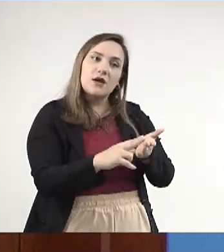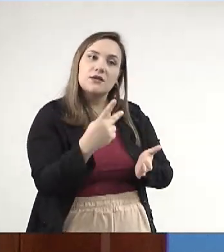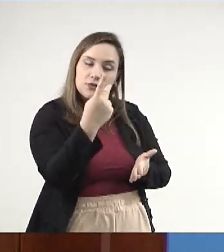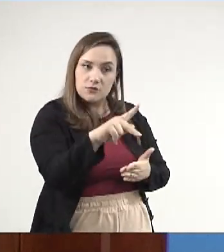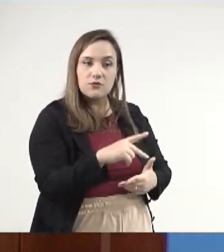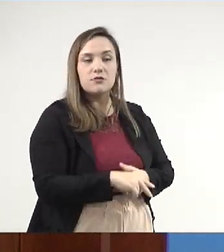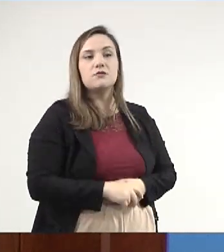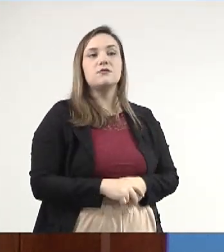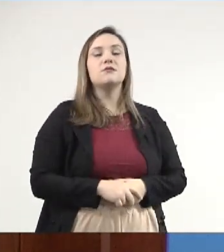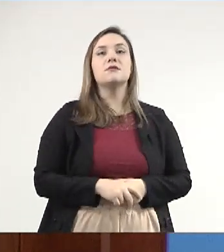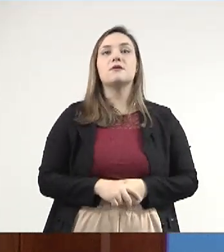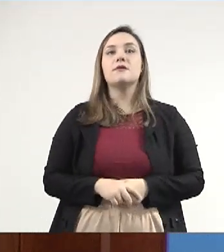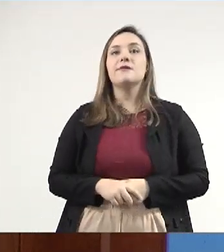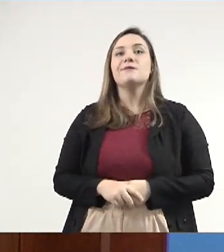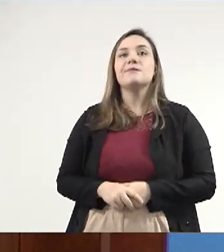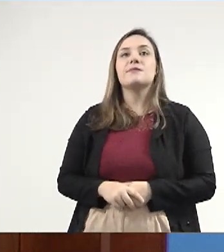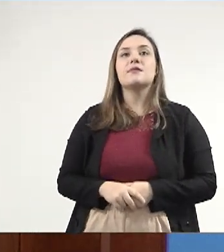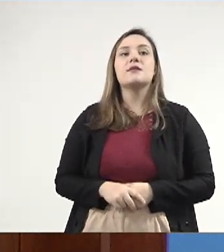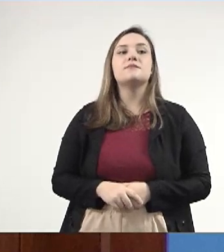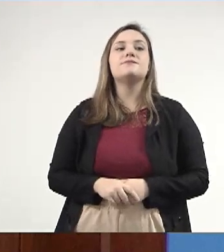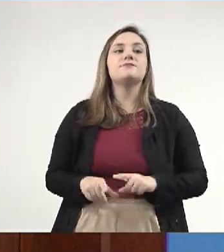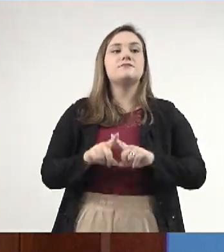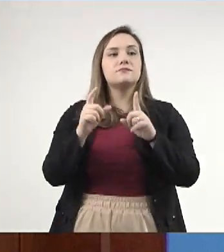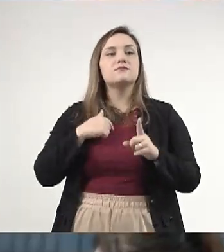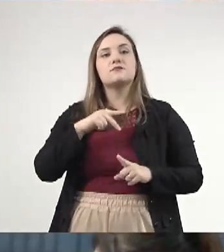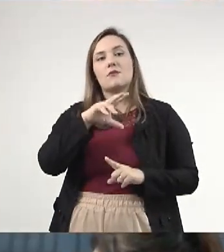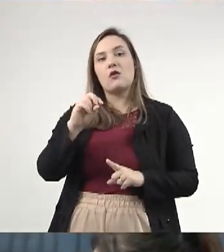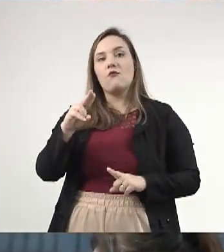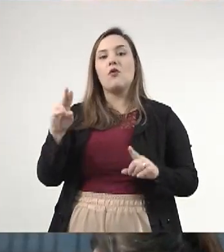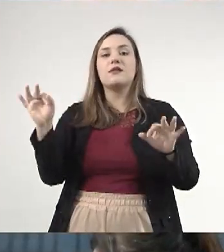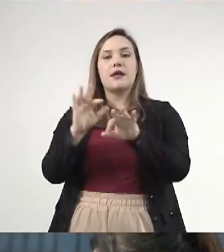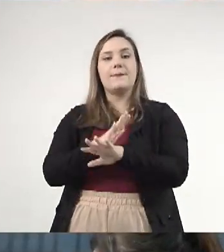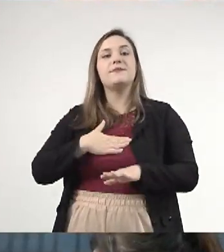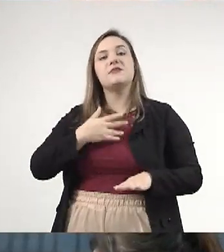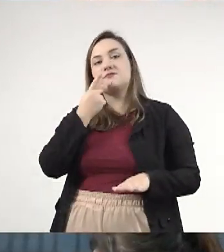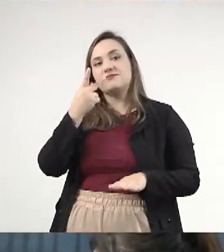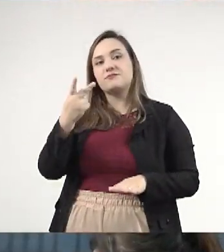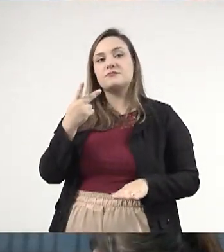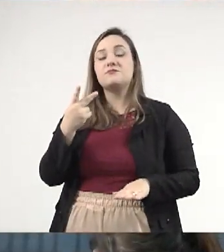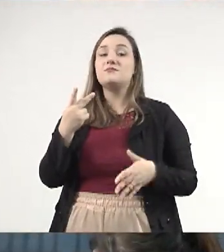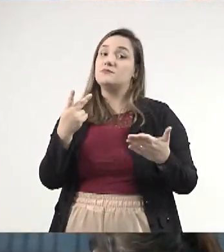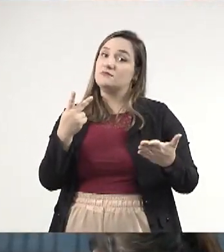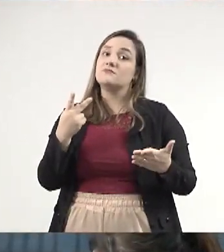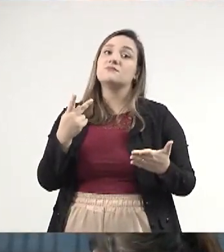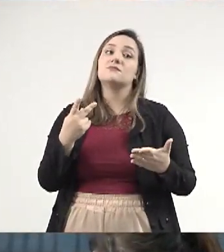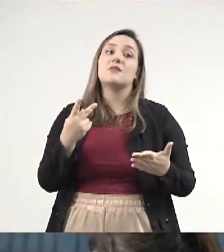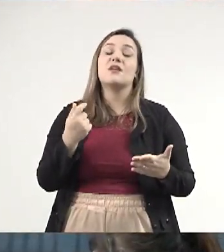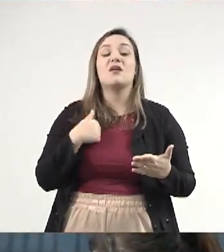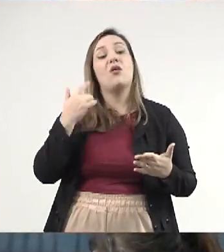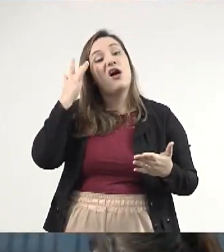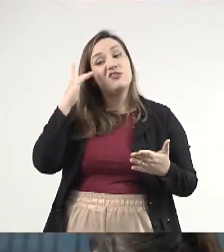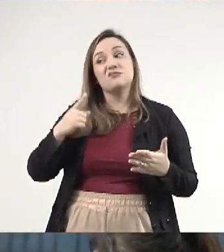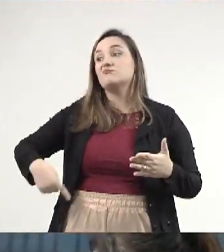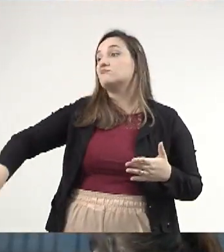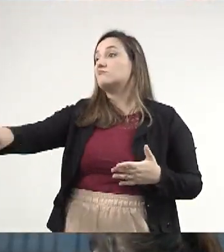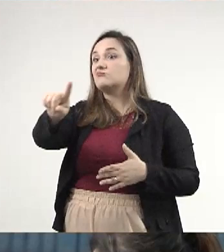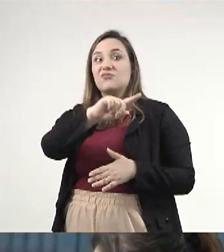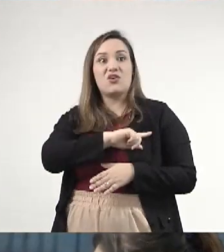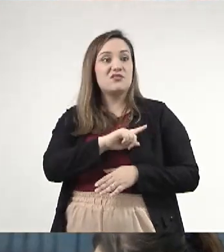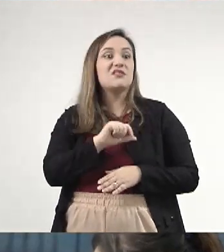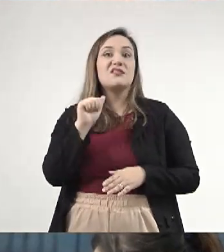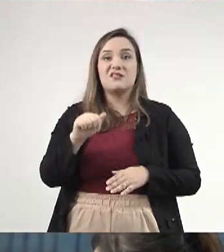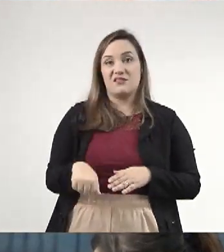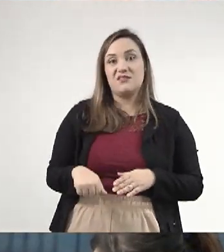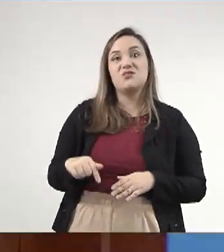né? Mas eu quero encerrar meu pronunciamento dizendo que acho que nós temos um consenso aqui entre nós